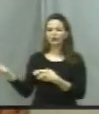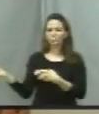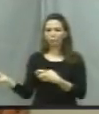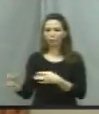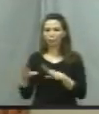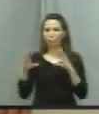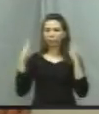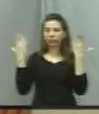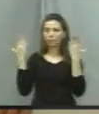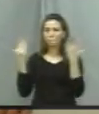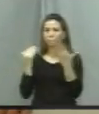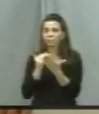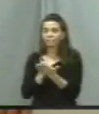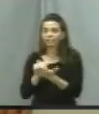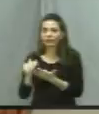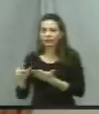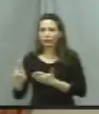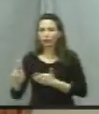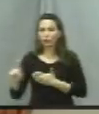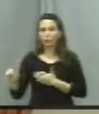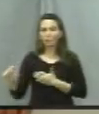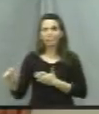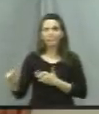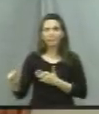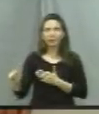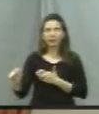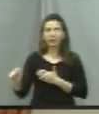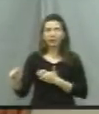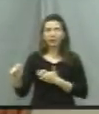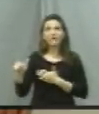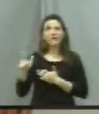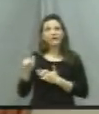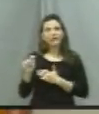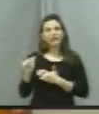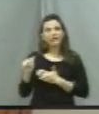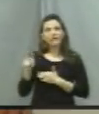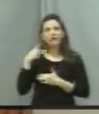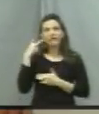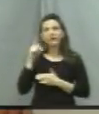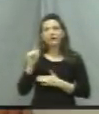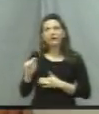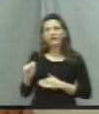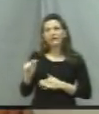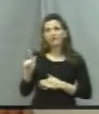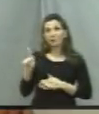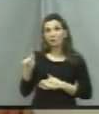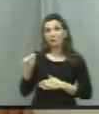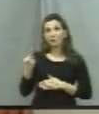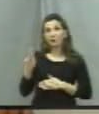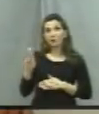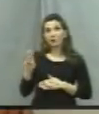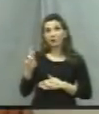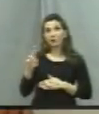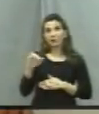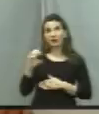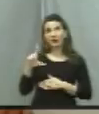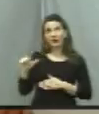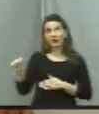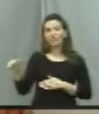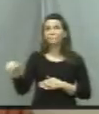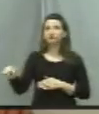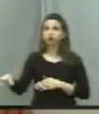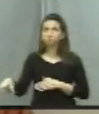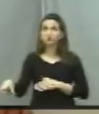engraçado, eu comentei com alguns vereadores, a ministra da Cultura trazendo